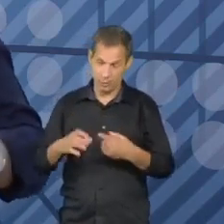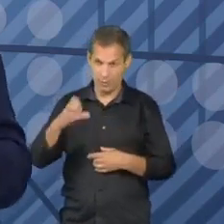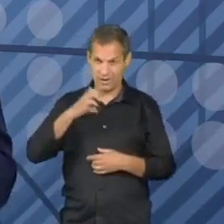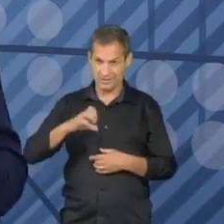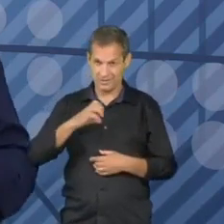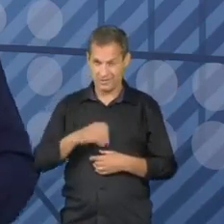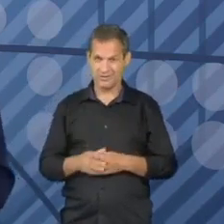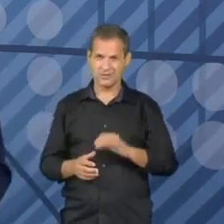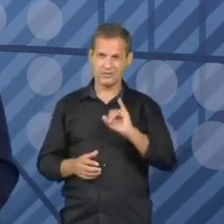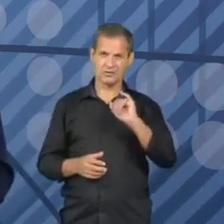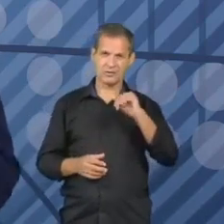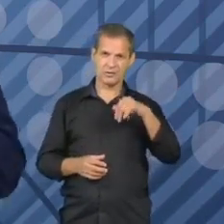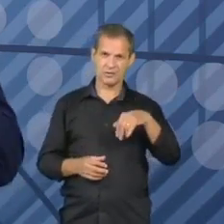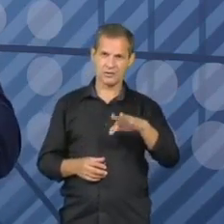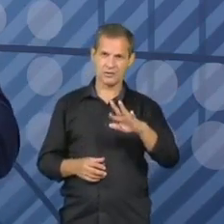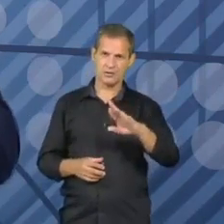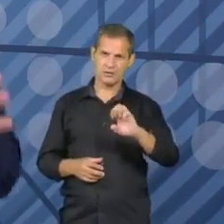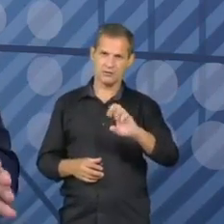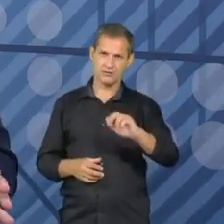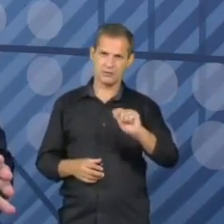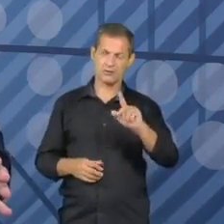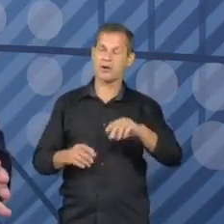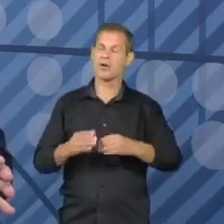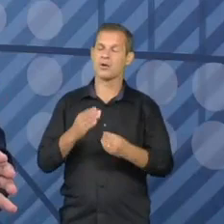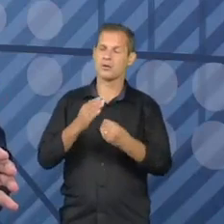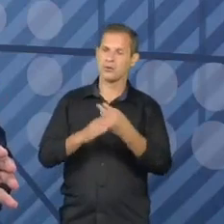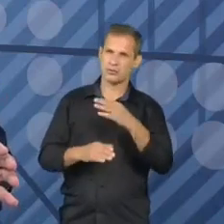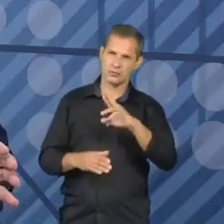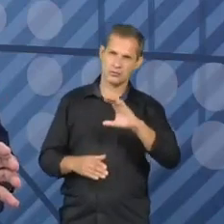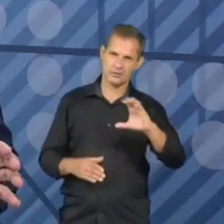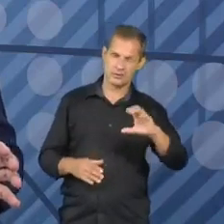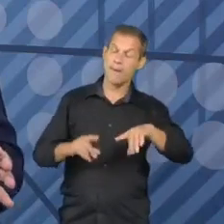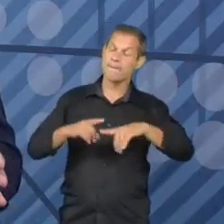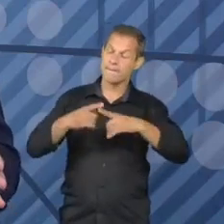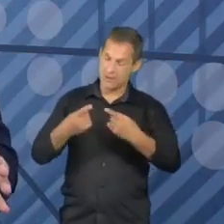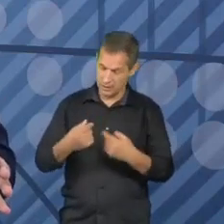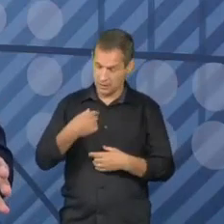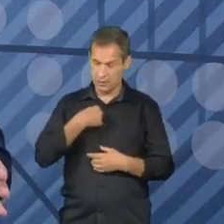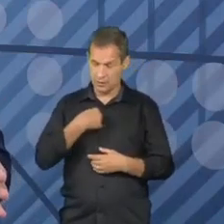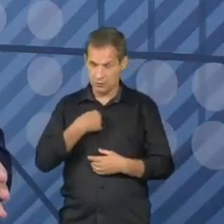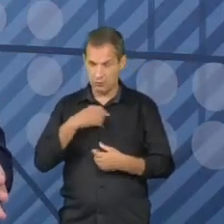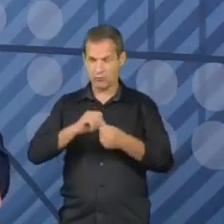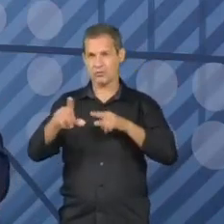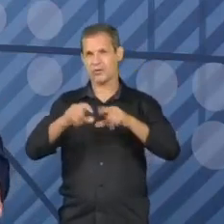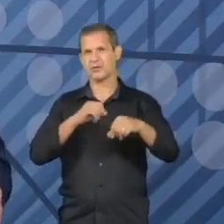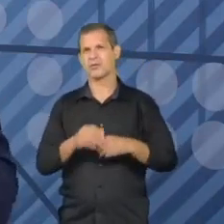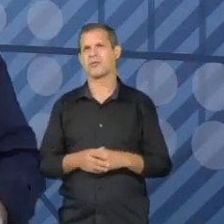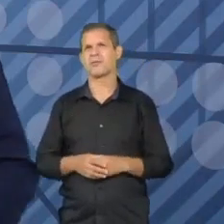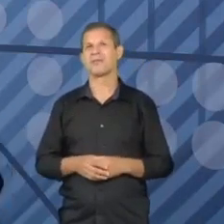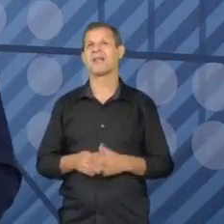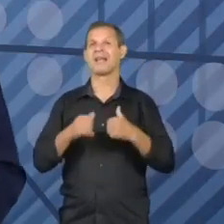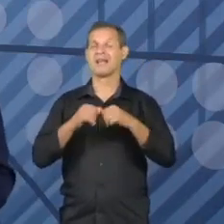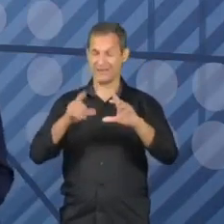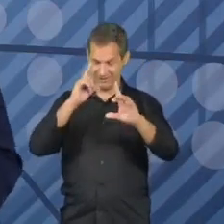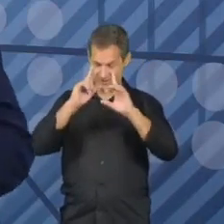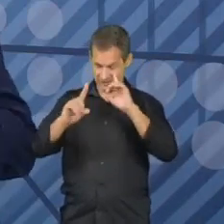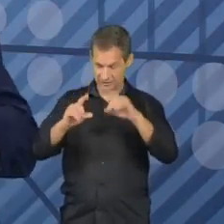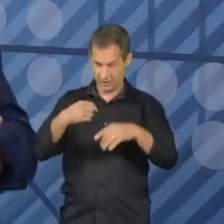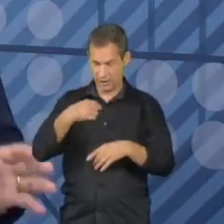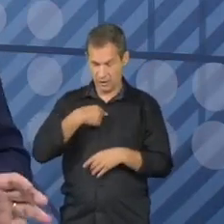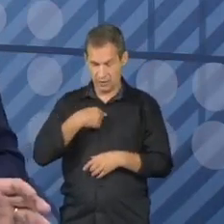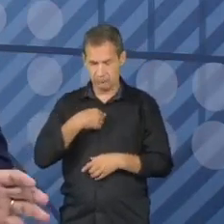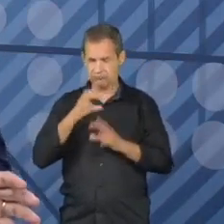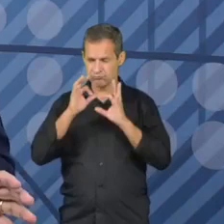estatística inferencial. Então eu gero uma região crítica. Quando eu vou tomar uma decisão com relação a esse dado, eu